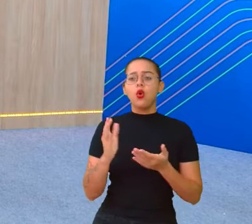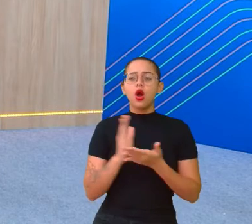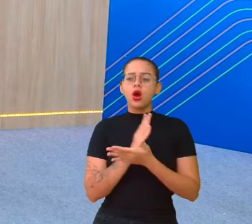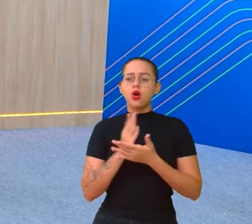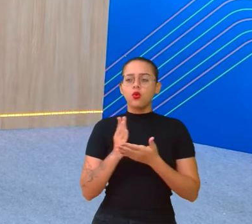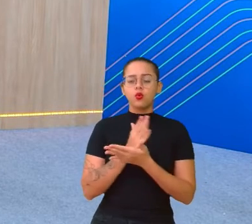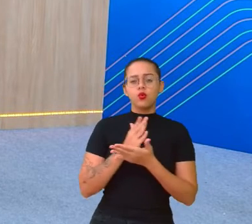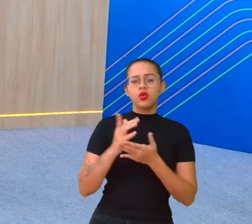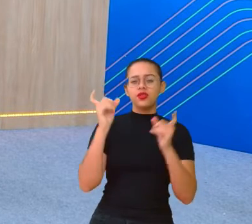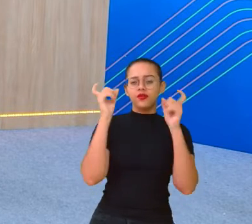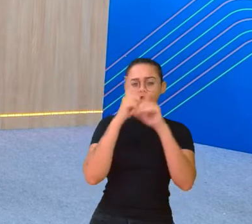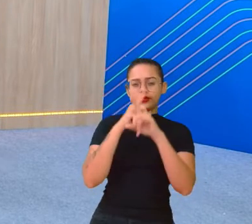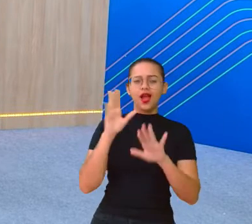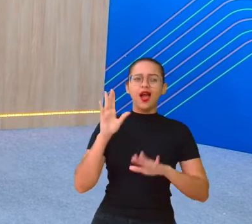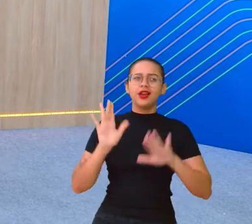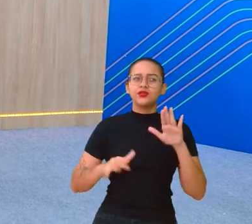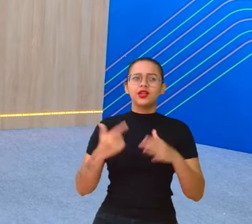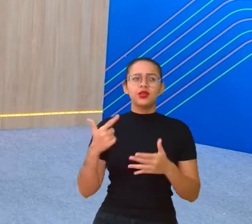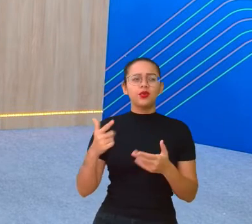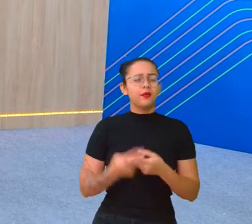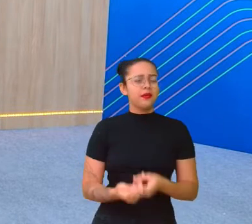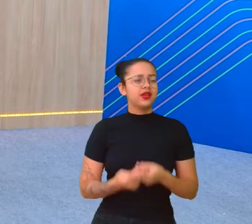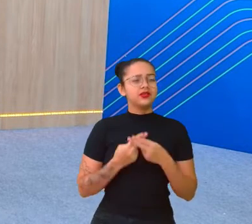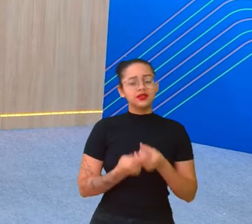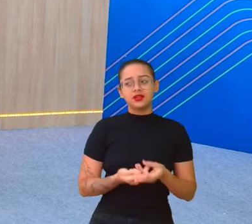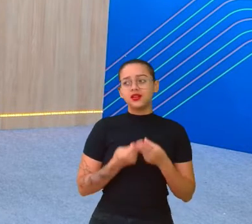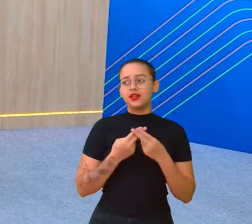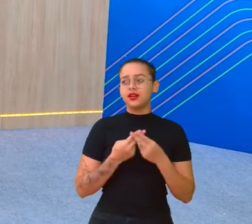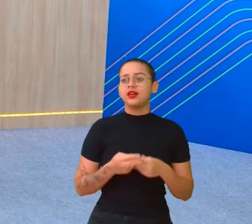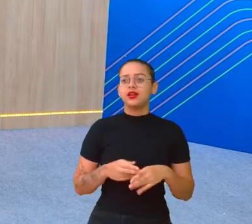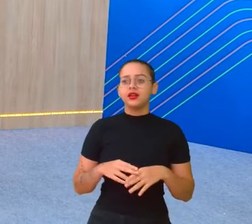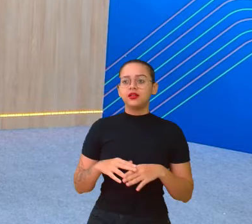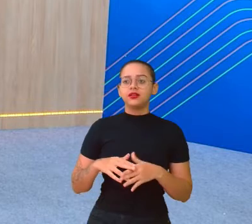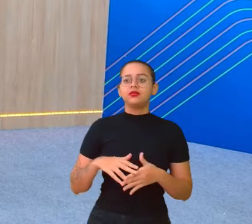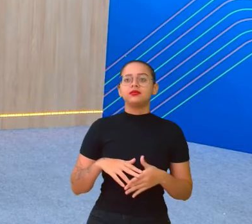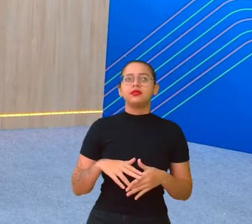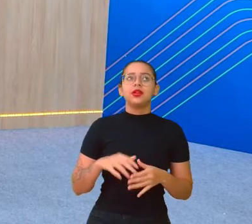mais impaciente, e diz, para eu poder ser então